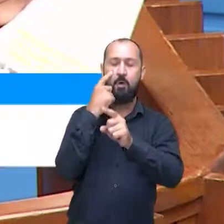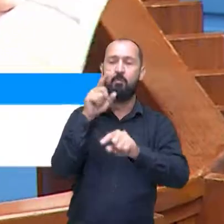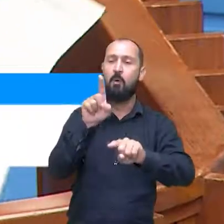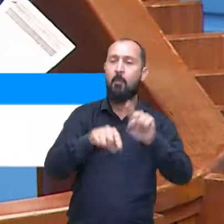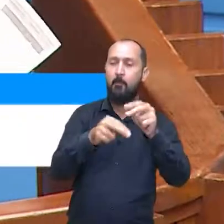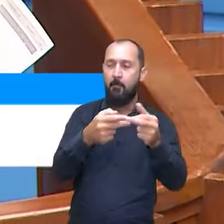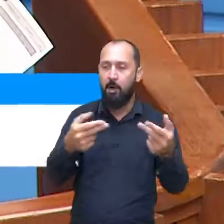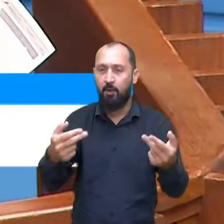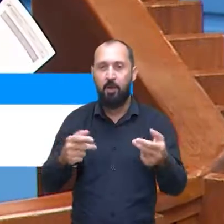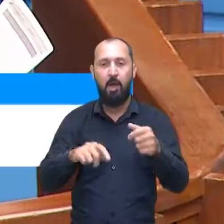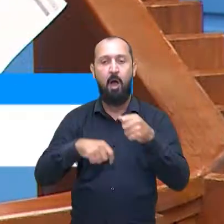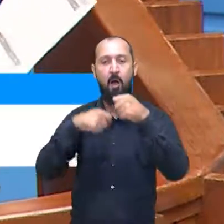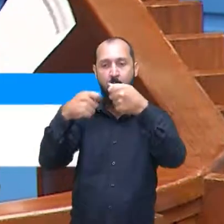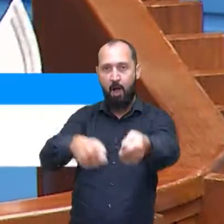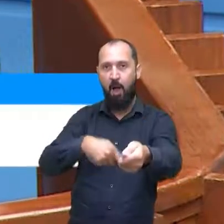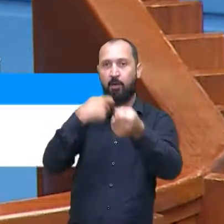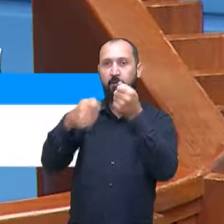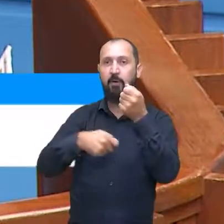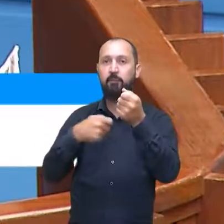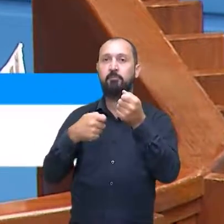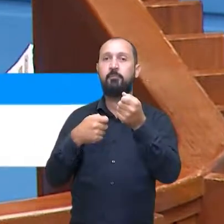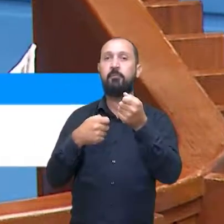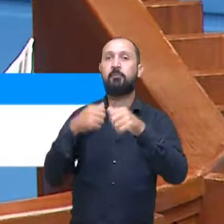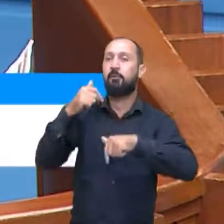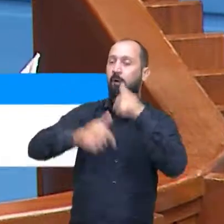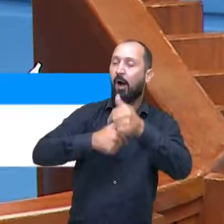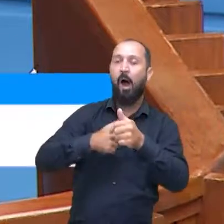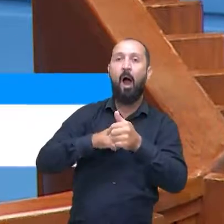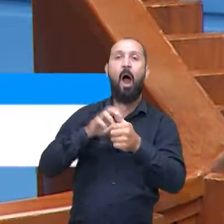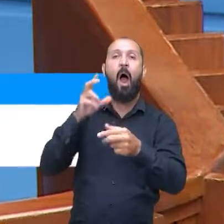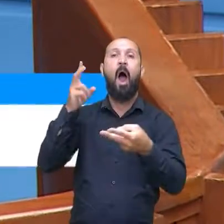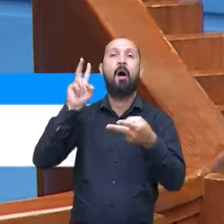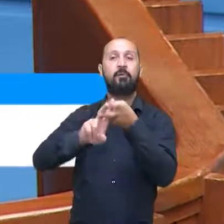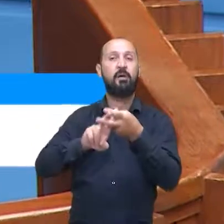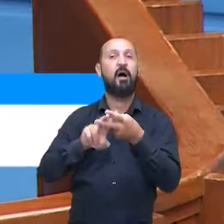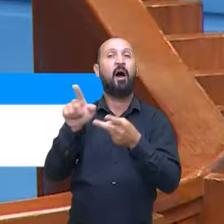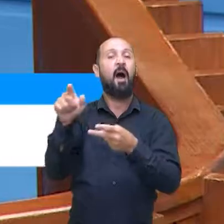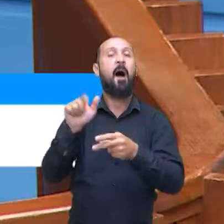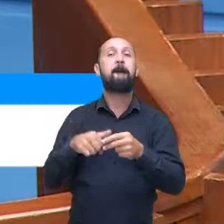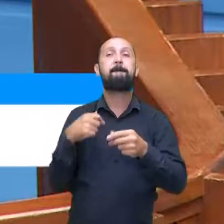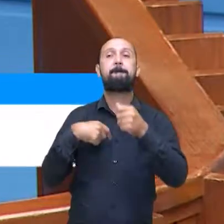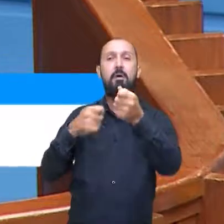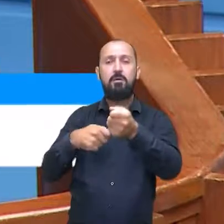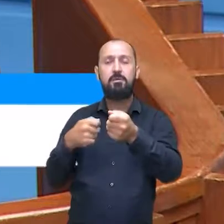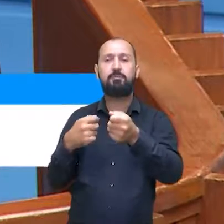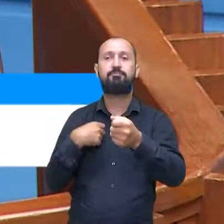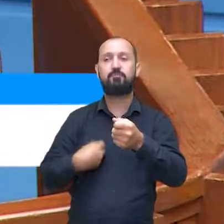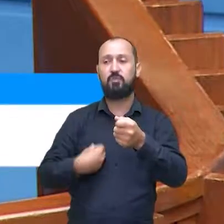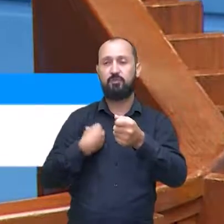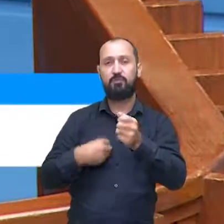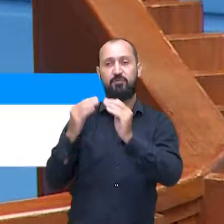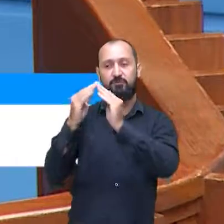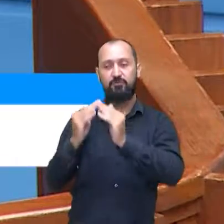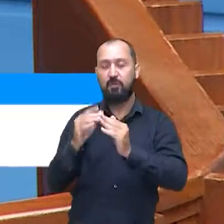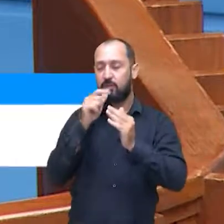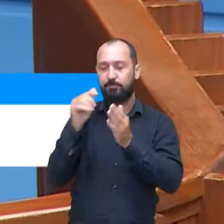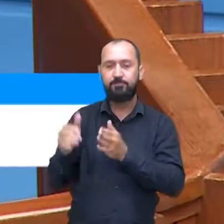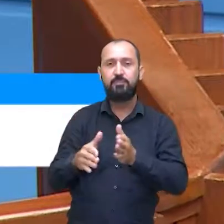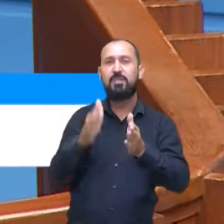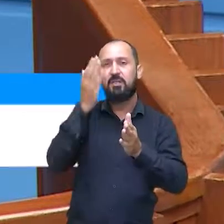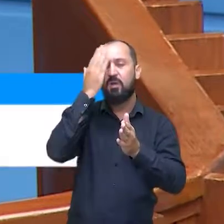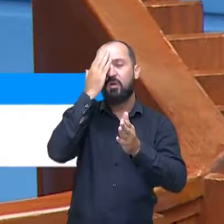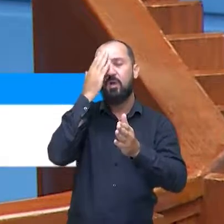ser capturado, confiscado todo o seu equipamento de pesca, e nós estamos falando aqui de pescadores